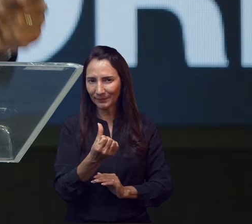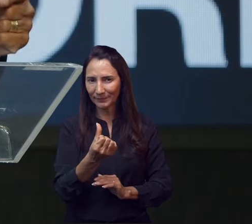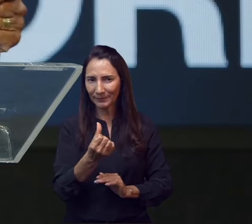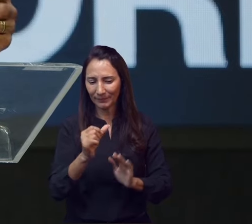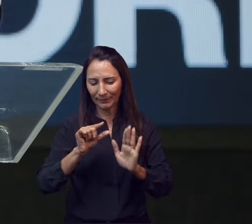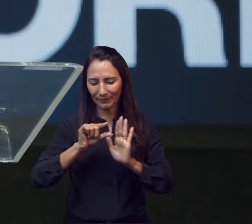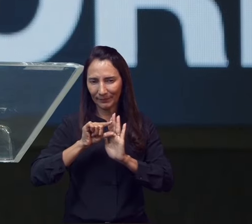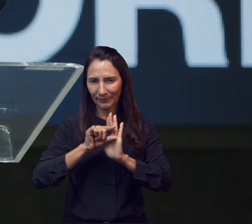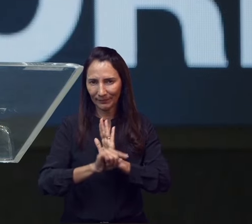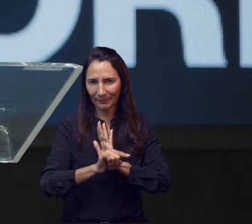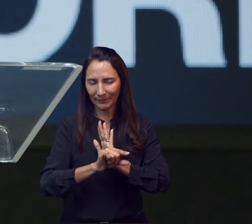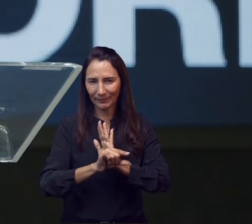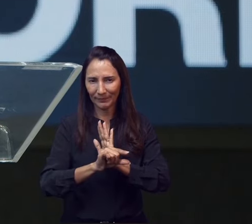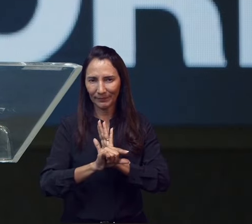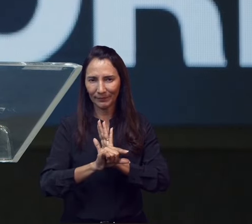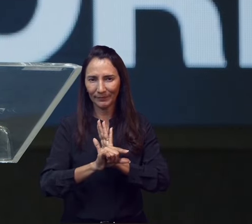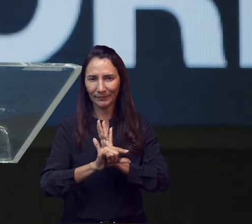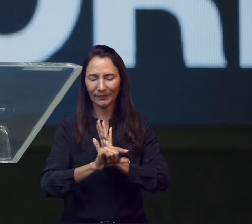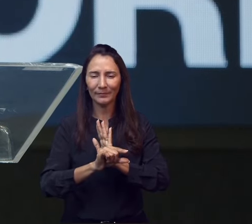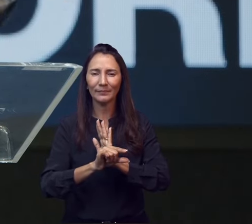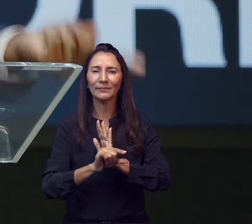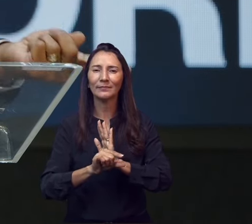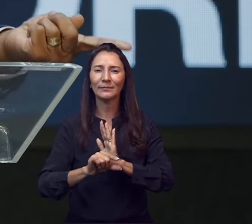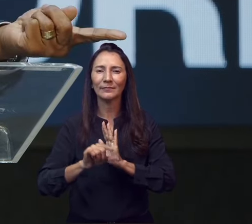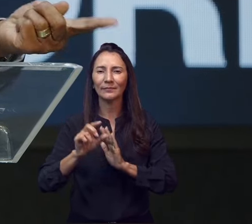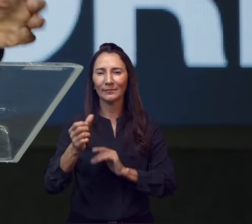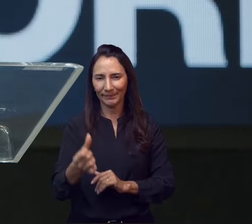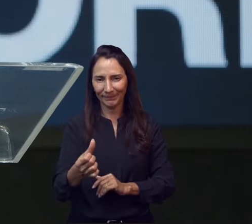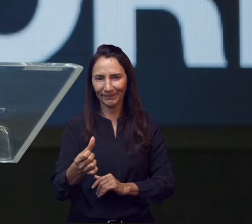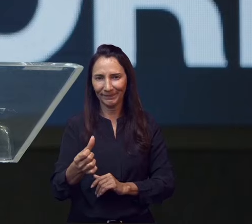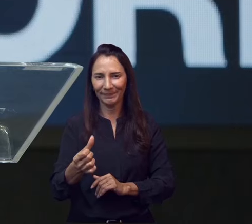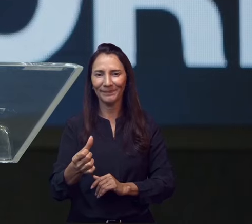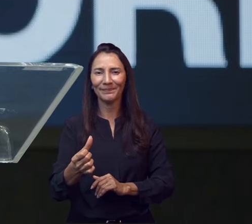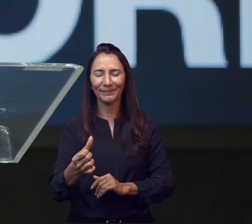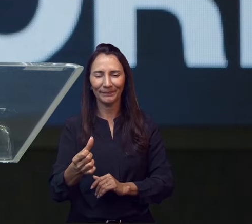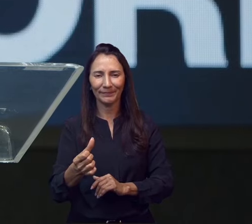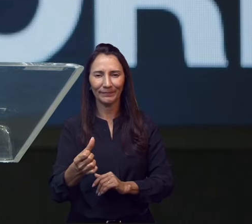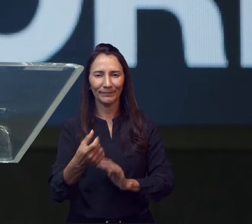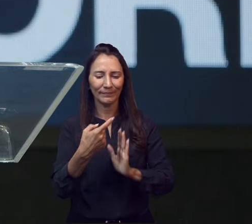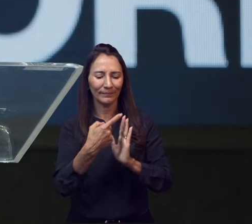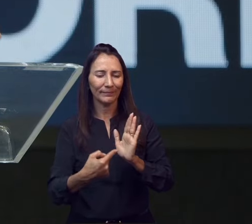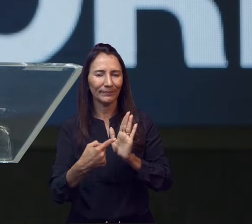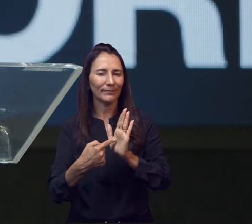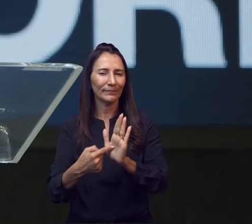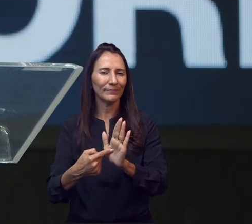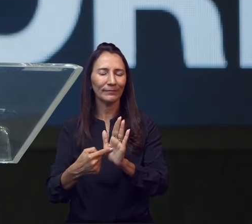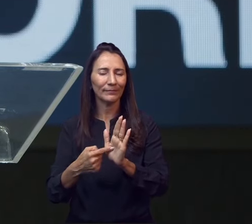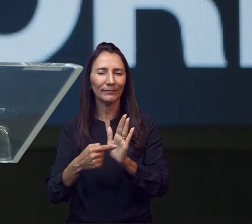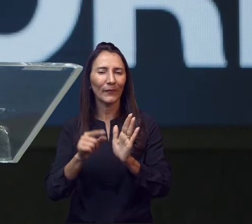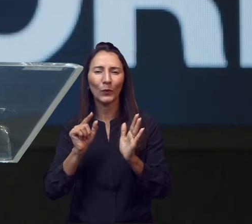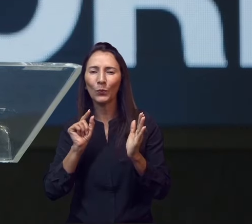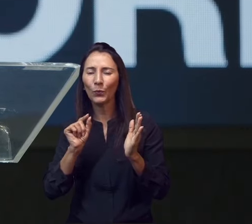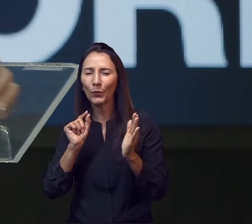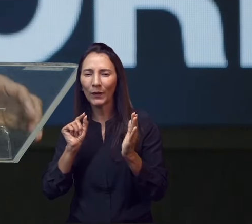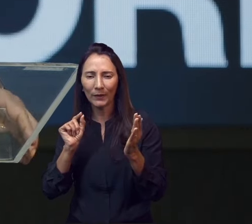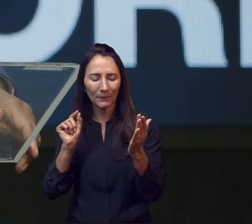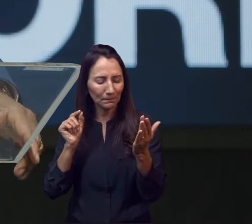verso de número 6 diz a palavra